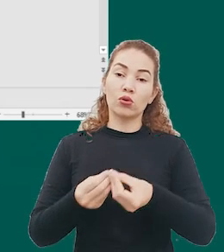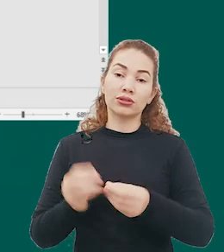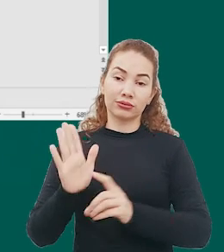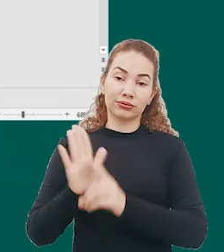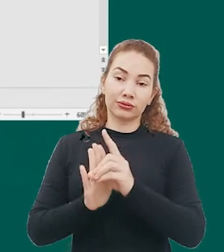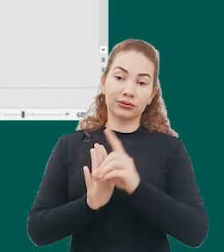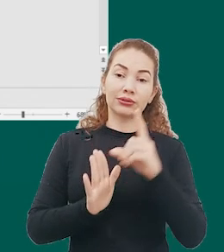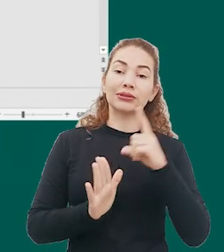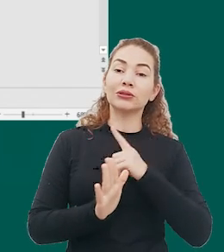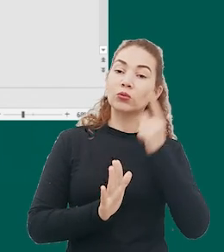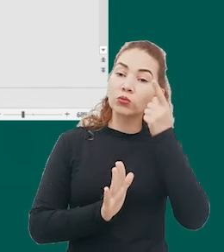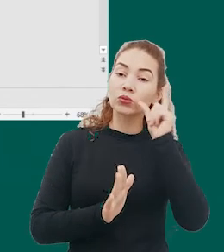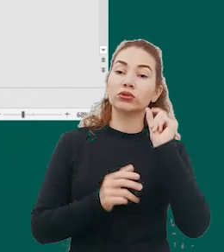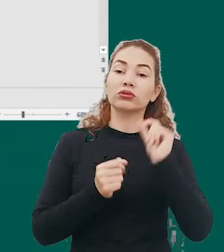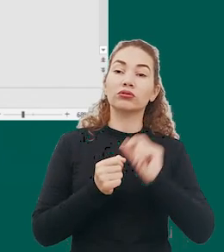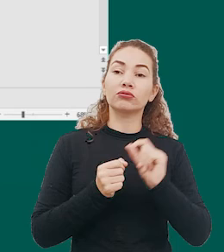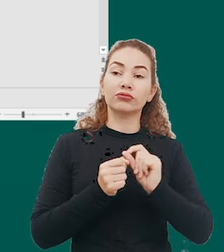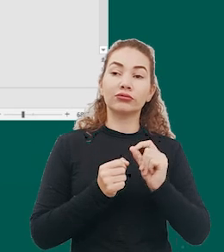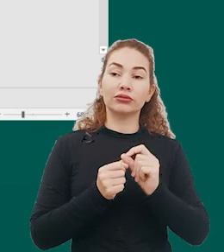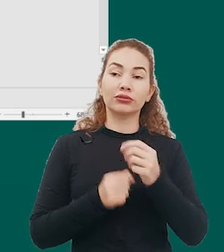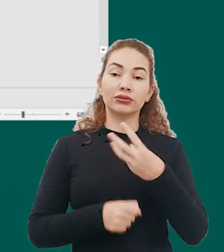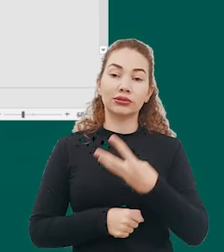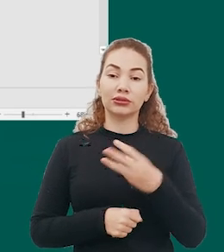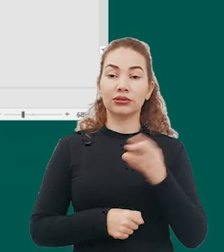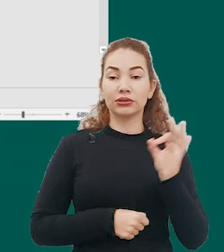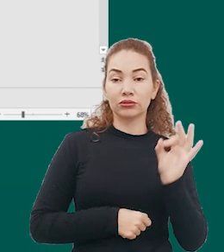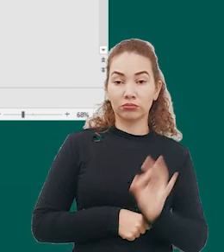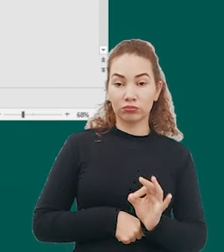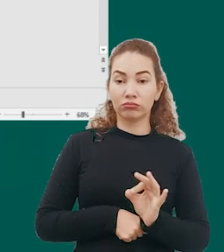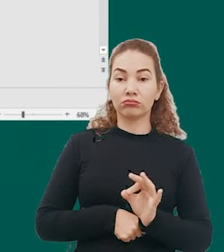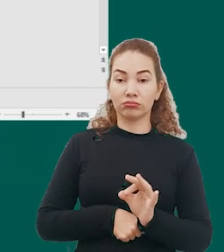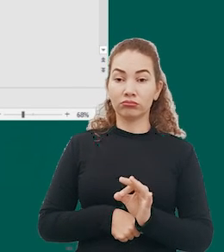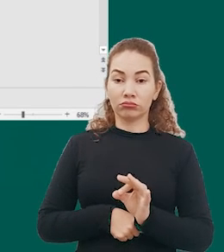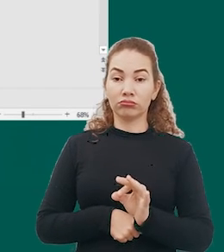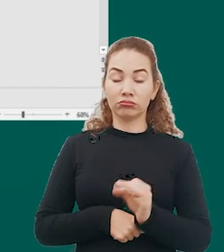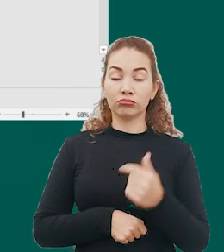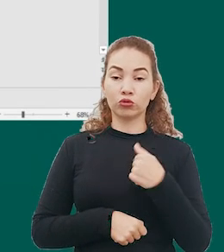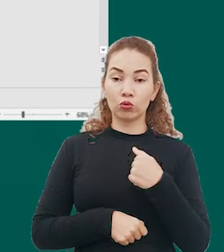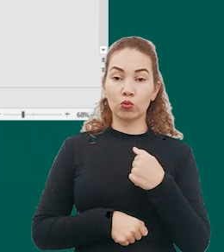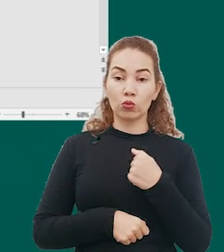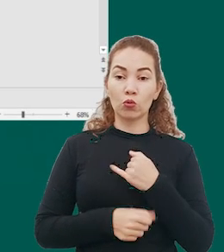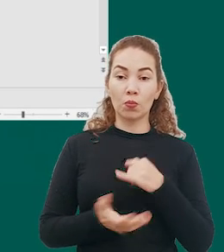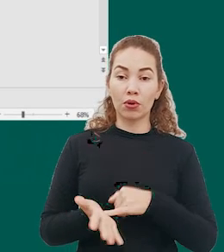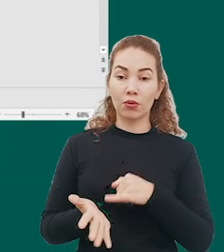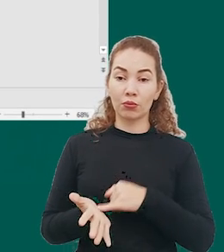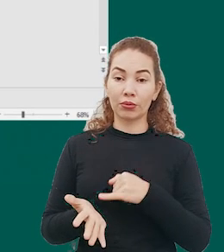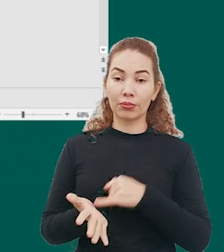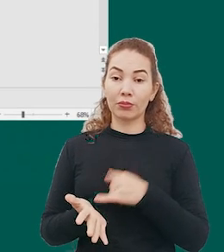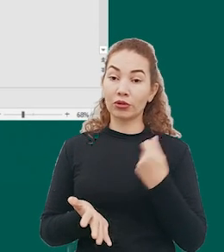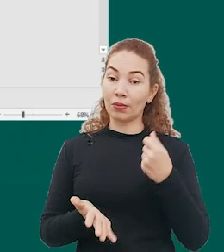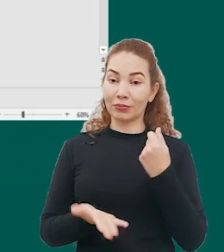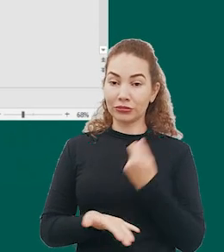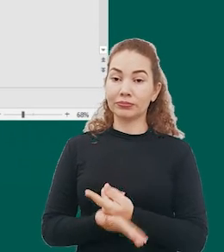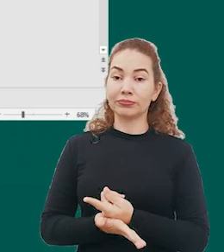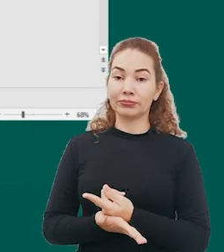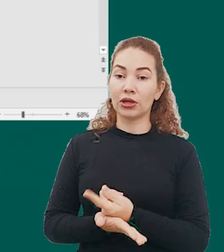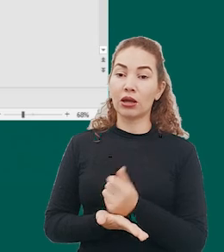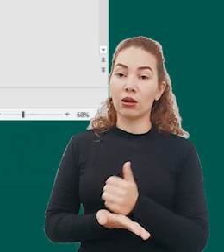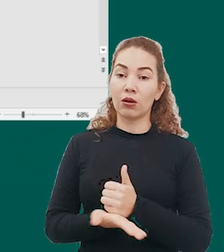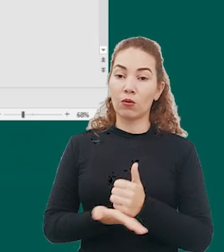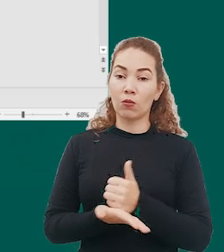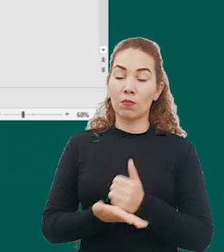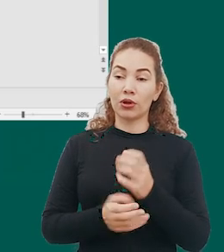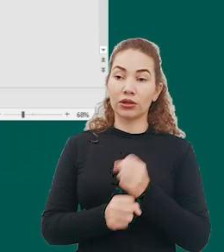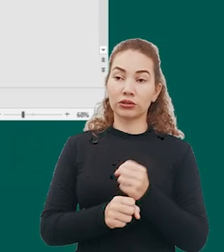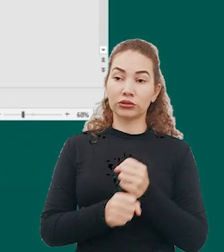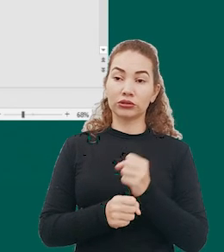a possibilidade de doar 3%, né, do meu imposto devido, a base de